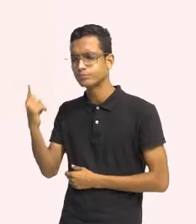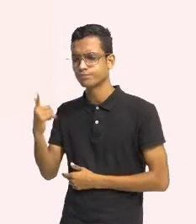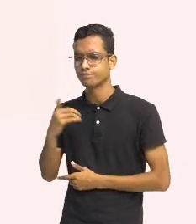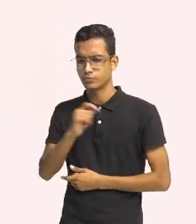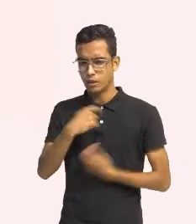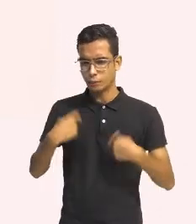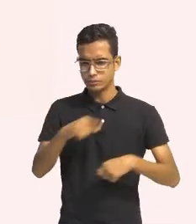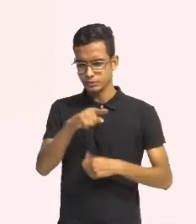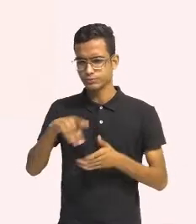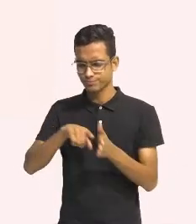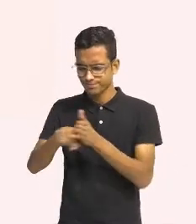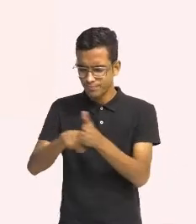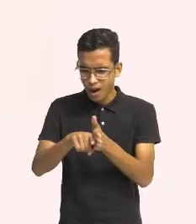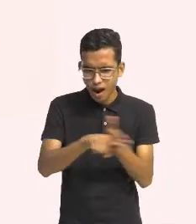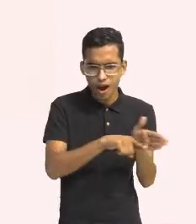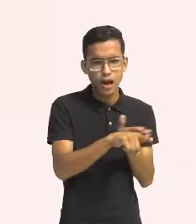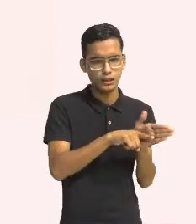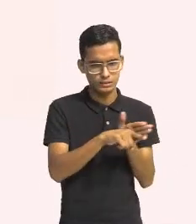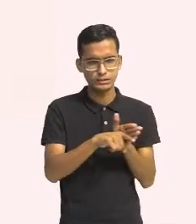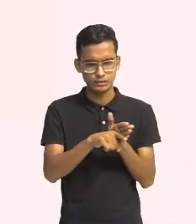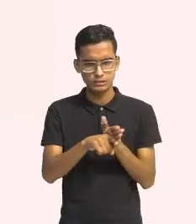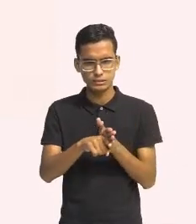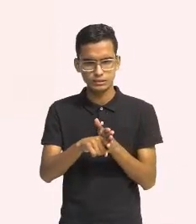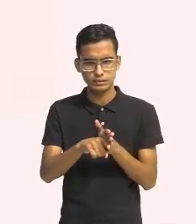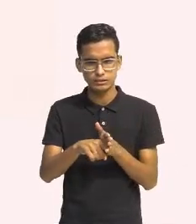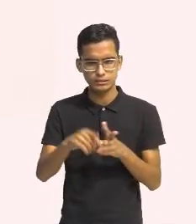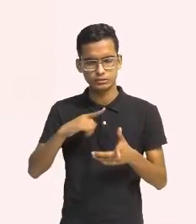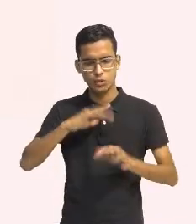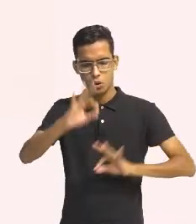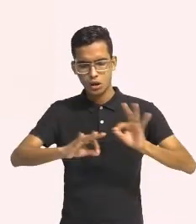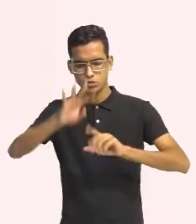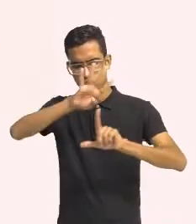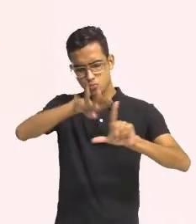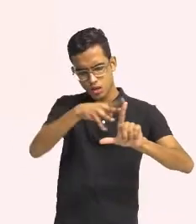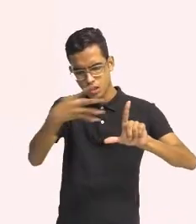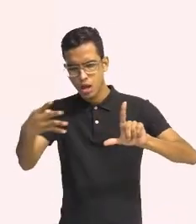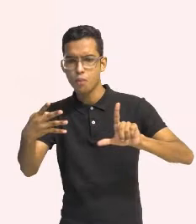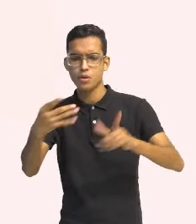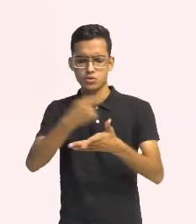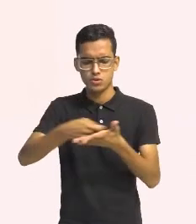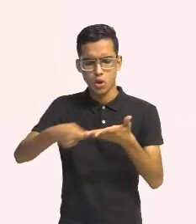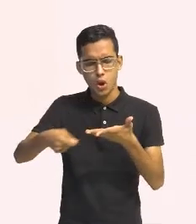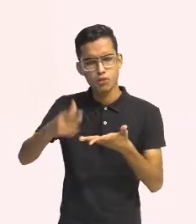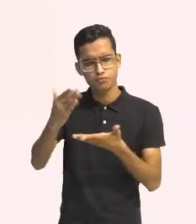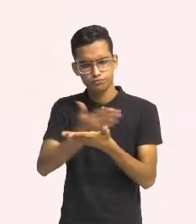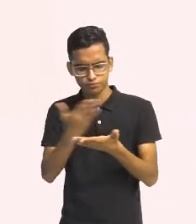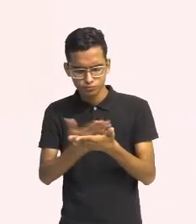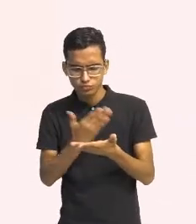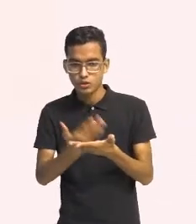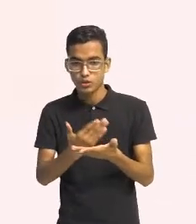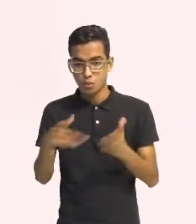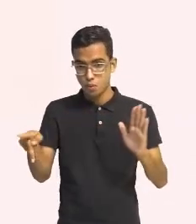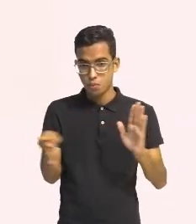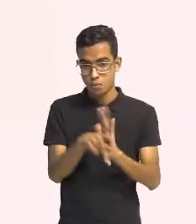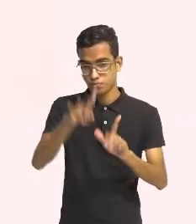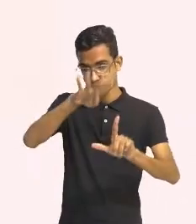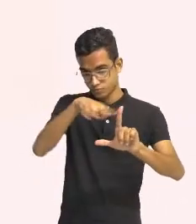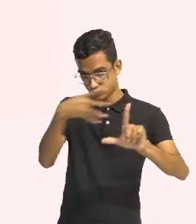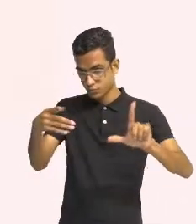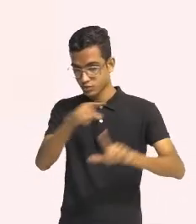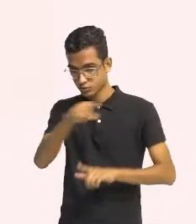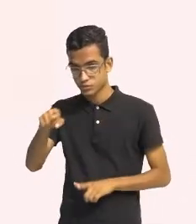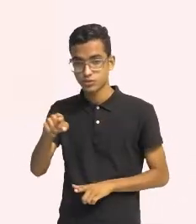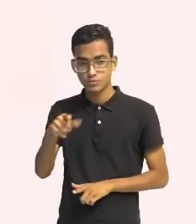uma olhada, faz a sua própria tabela, anota no seu caderno a sua própria tabela para que você não tenha dificuldade